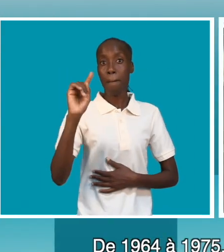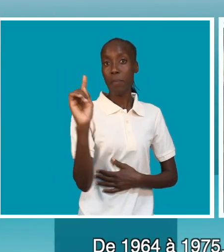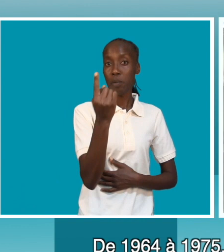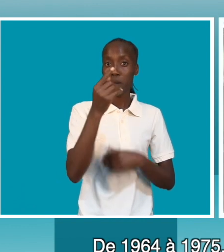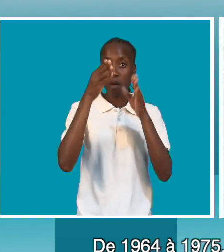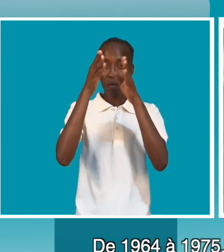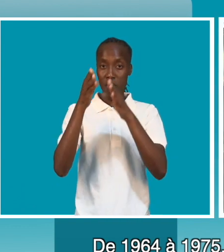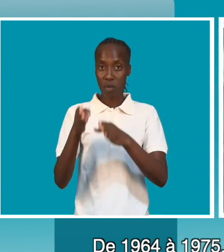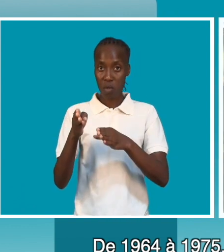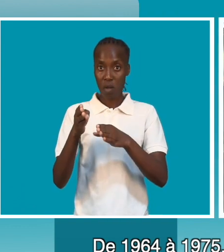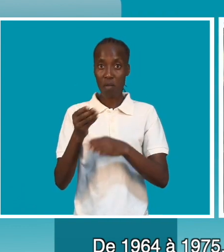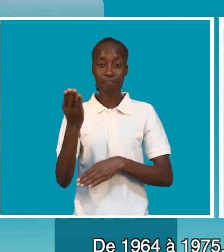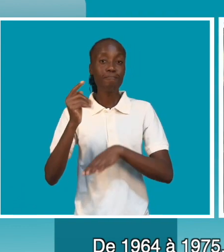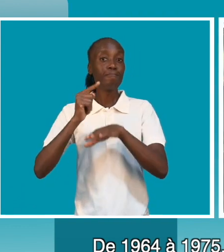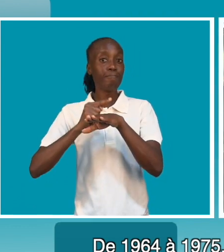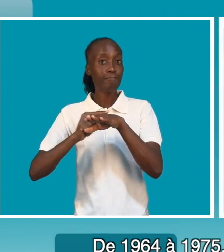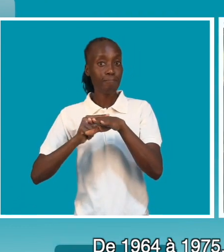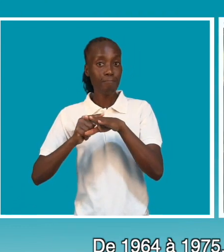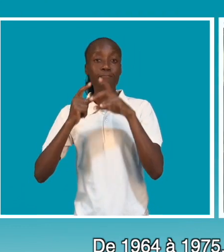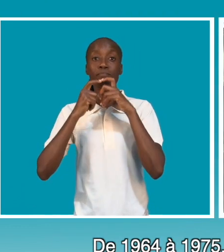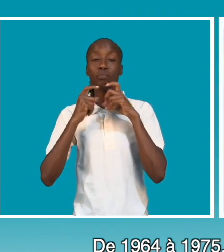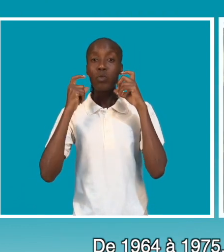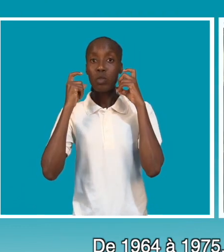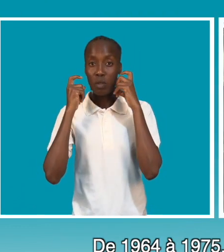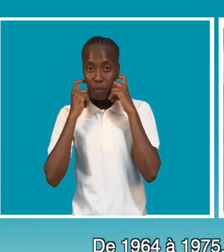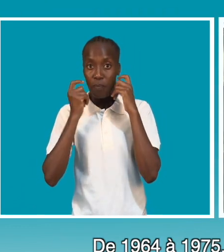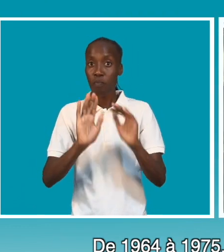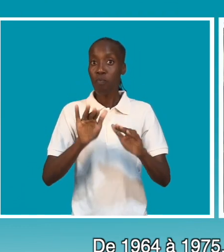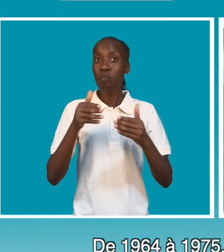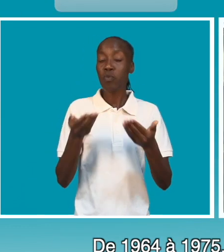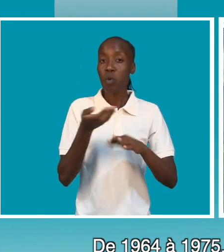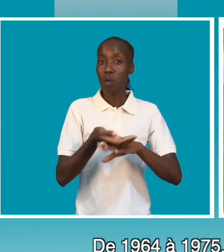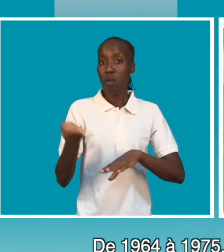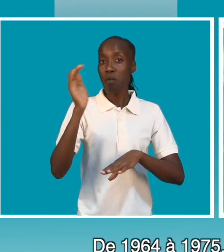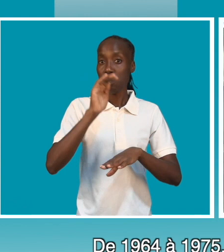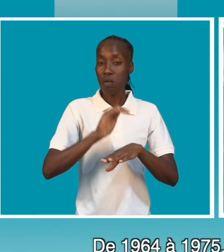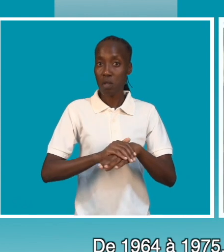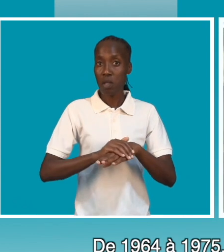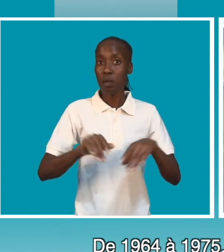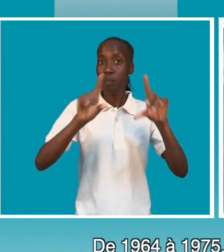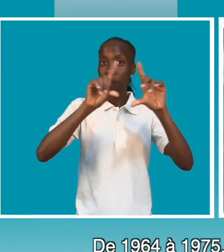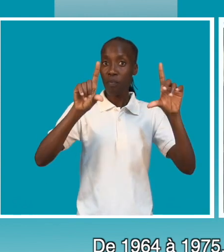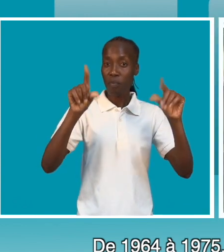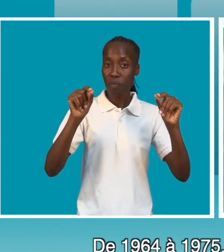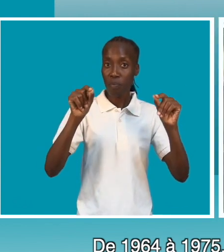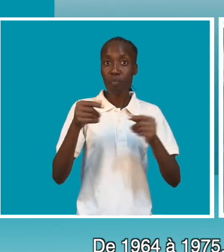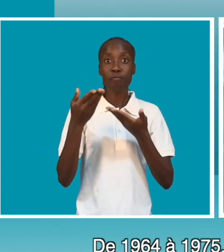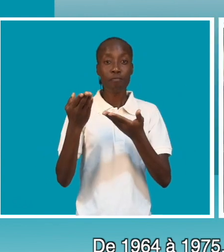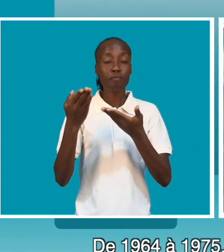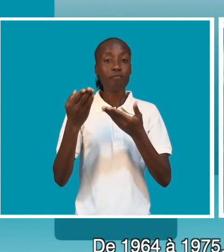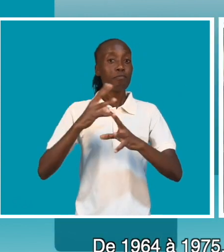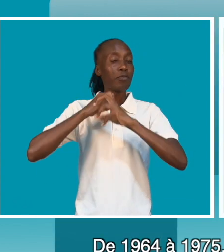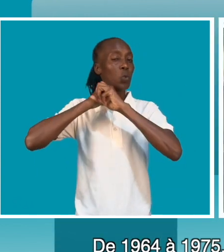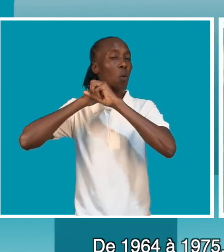o primeiro realista moçambicano nombrado que impôs o profissionalismo contra o regime